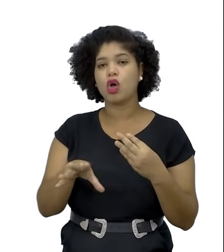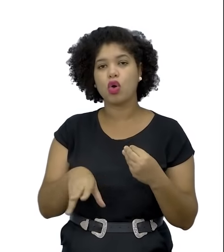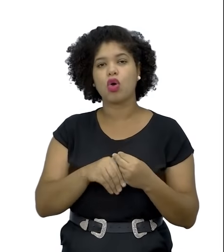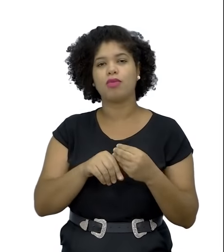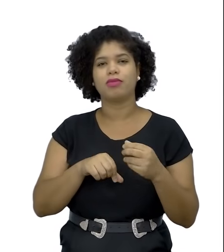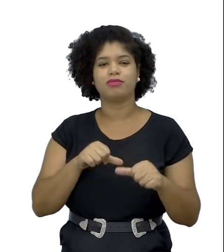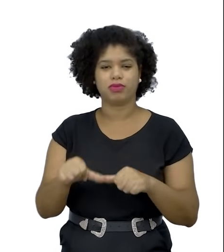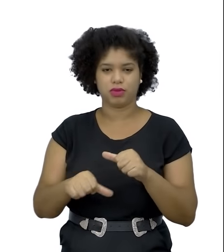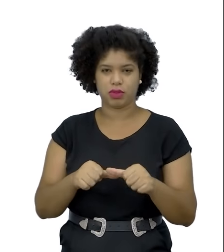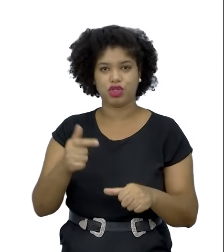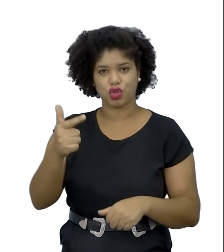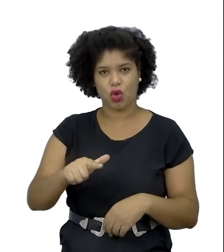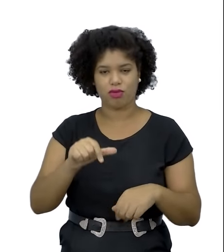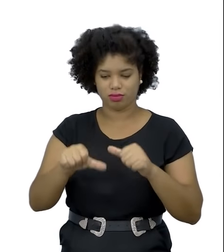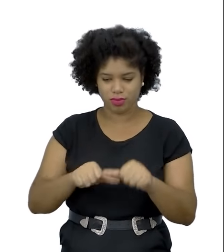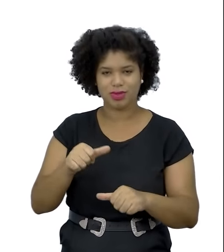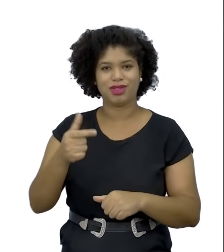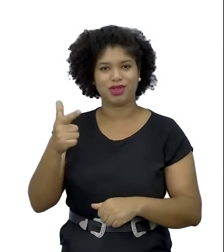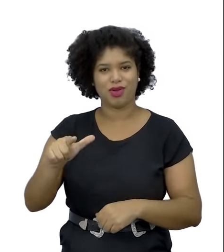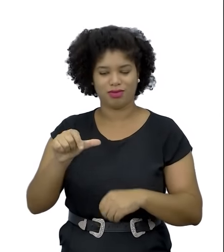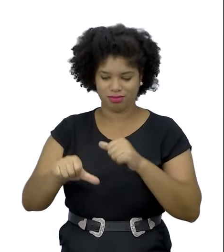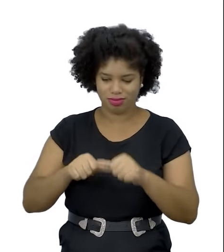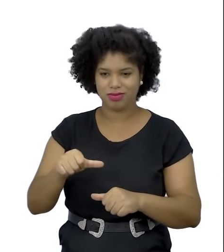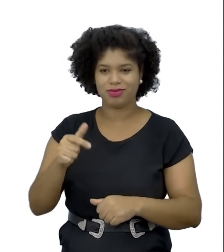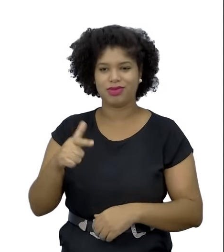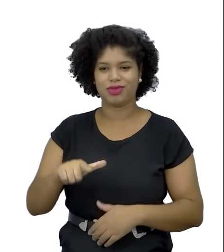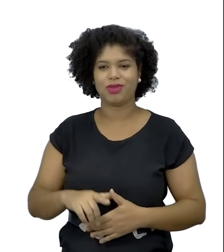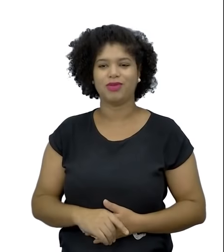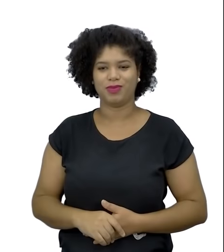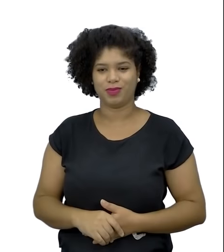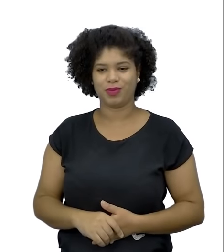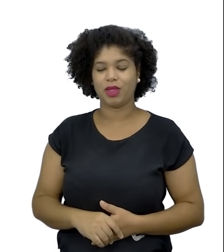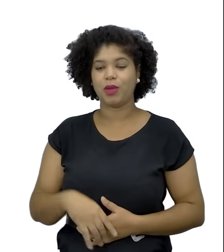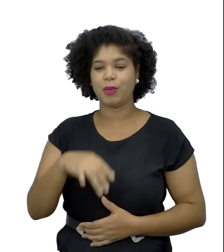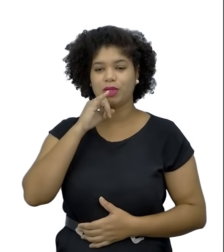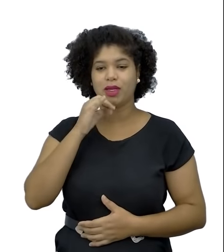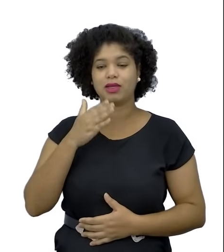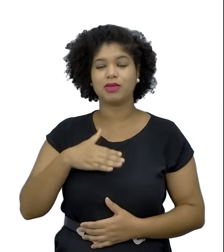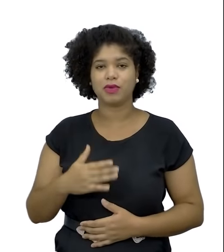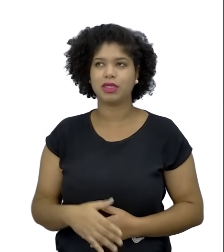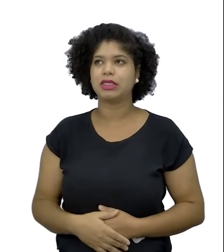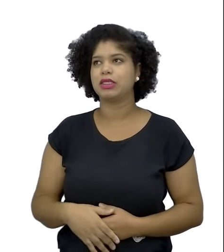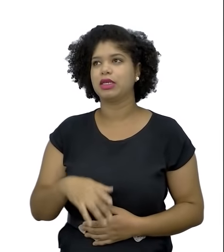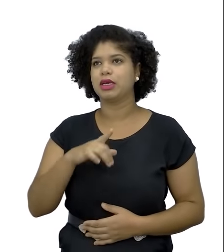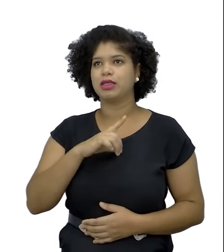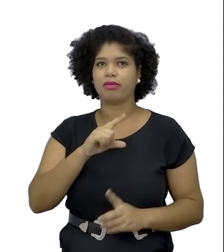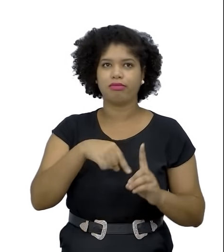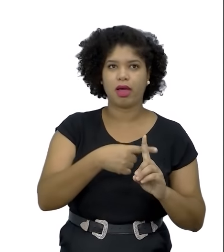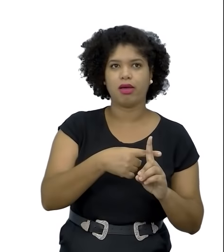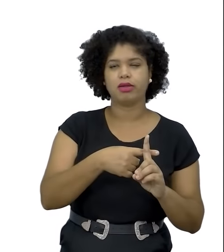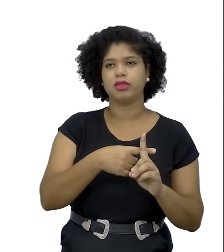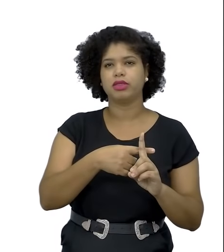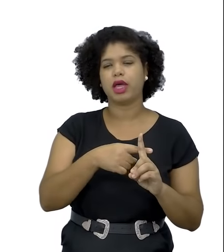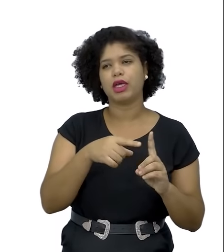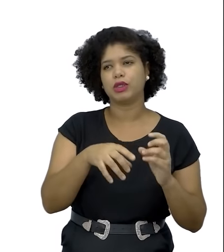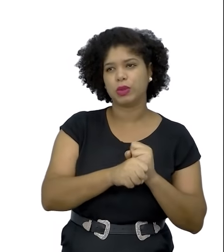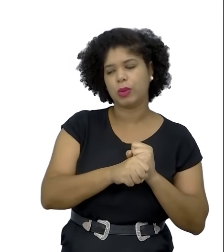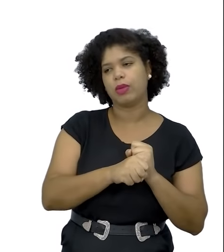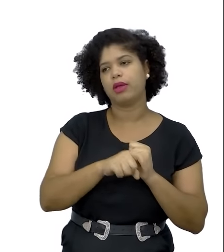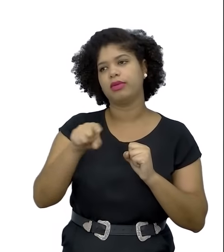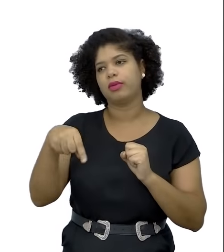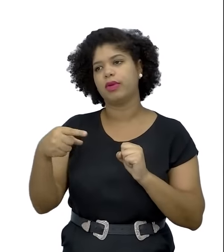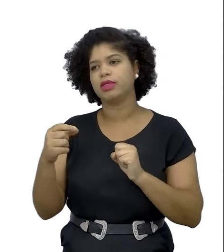transformações sucessivas. Por exemplo, situações em que ganha, depois perde, ou duas situações